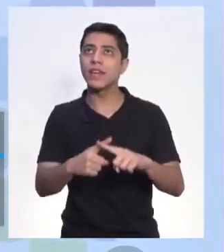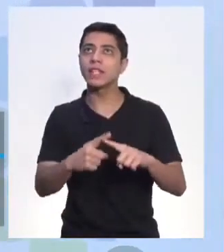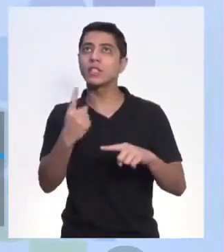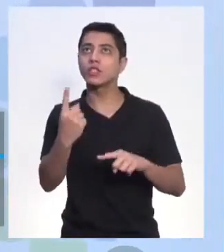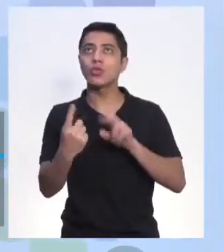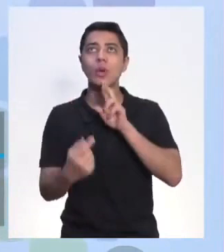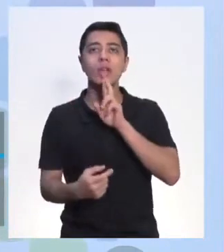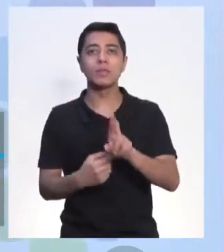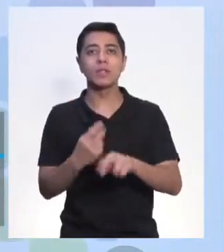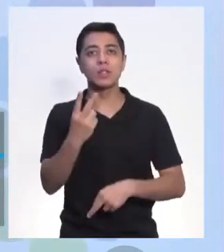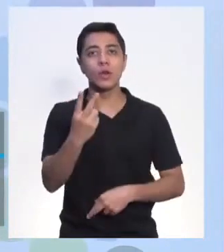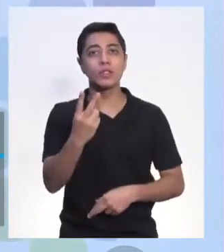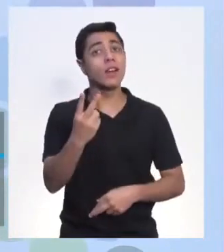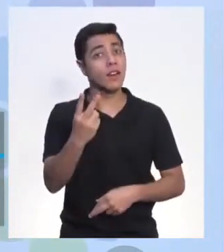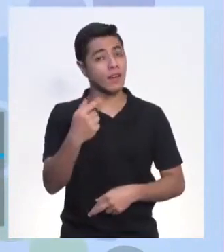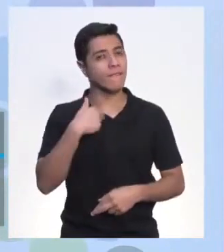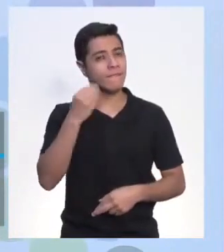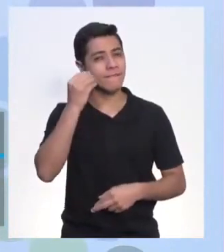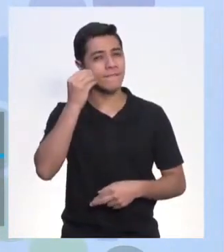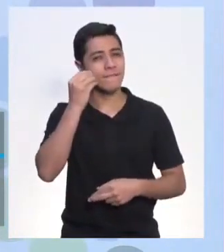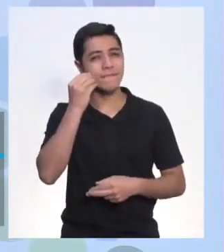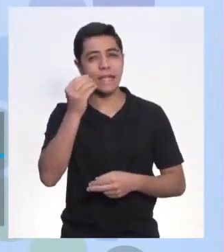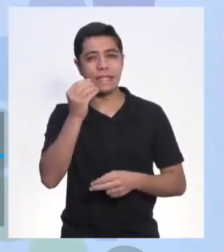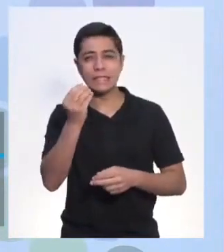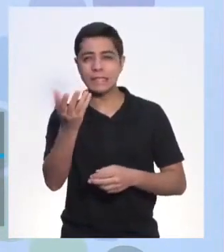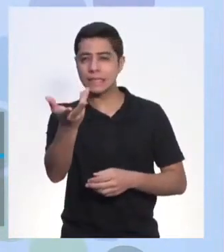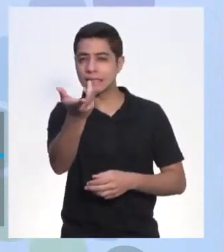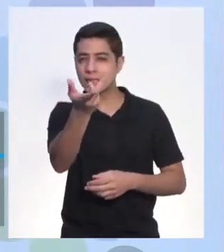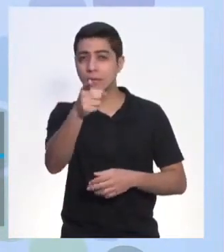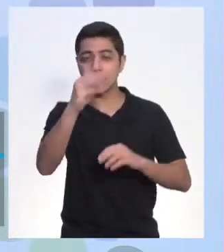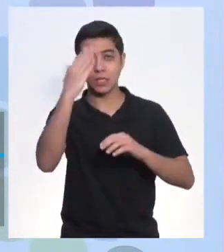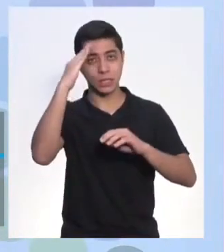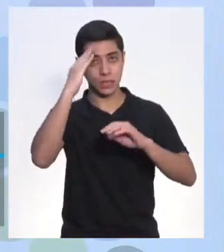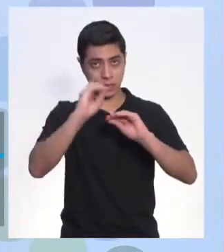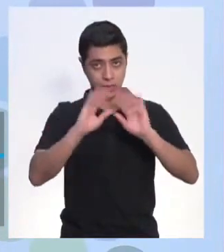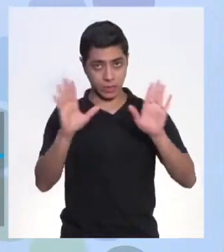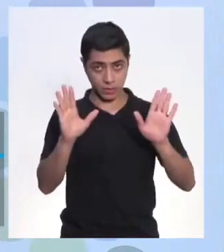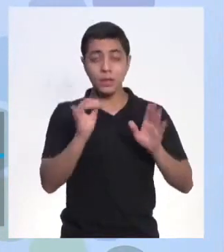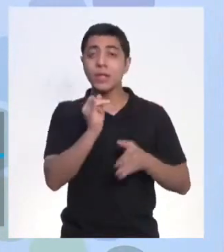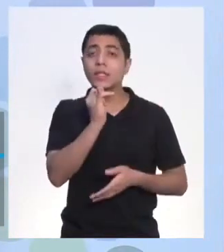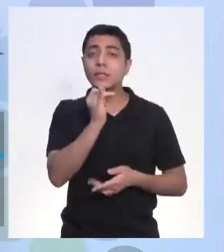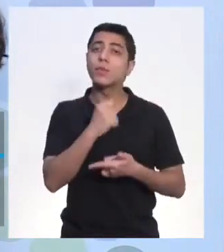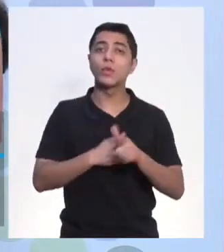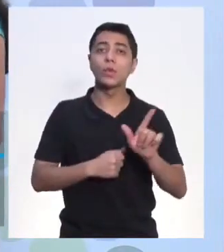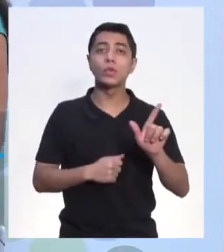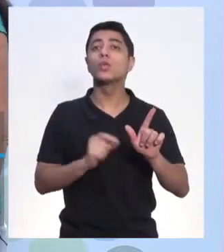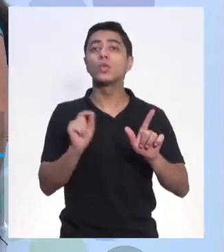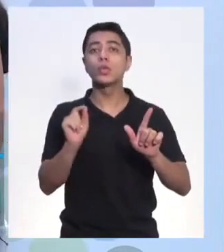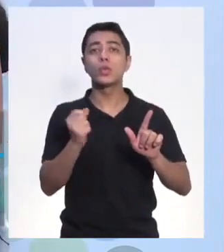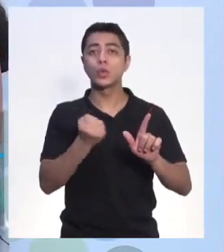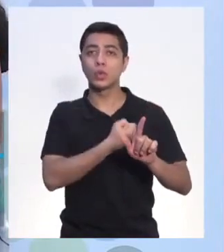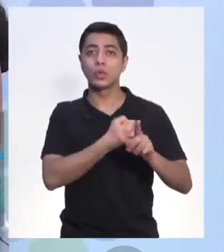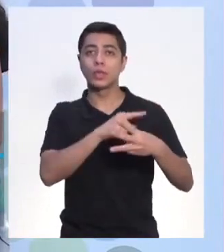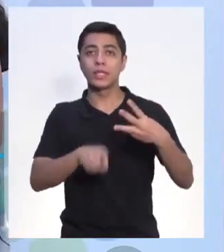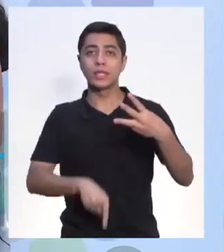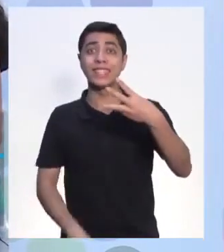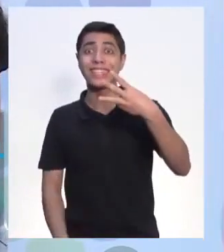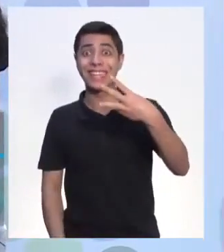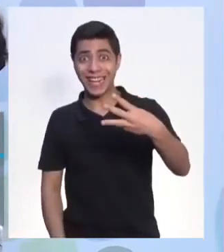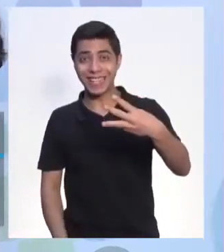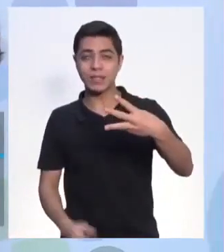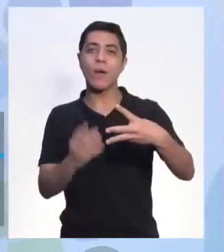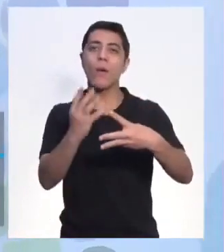elementos. Imagina que eu tenha o 4, o 7 e o 8. Perfeito. Então, eu posso ter o 4,